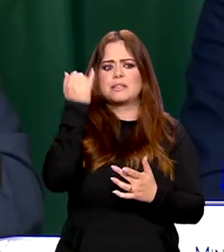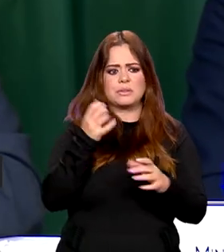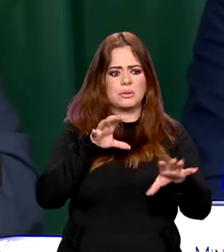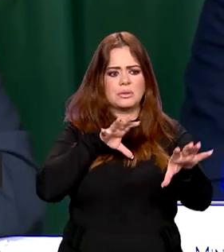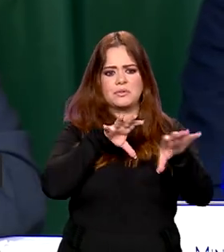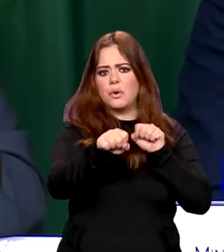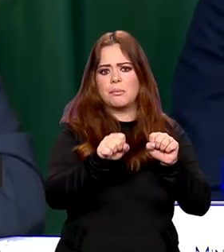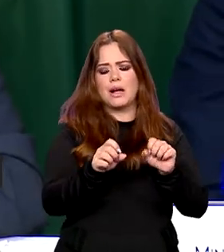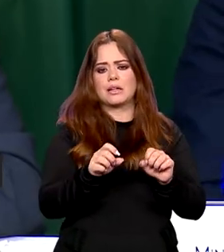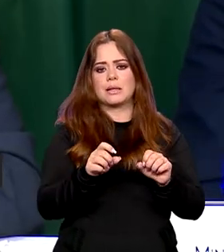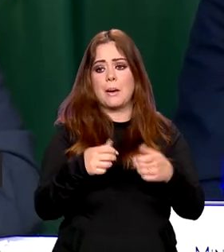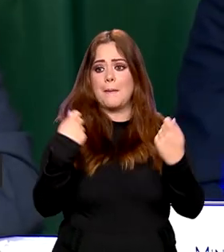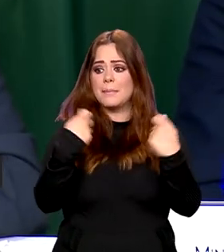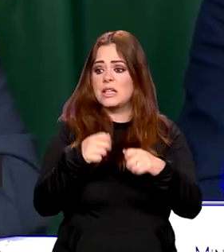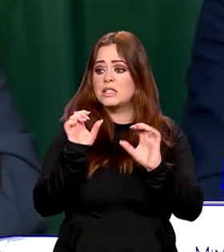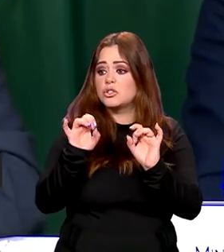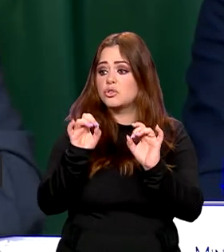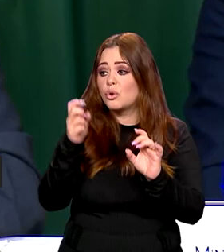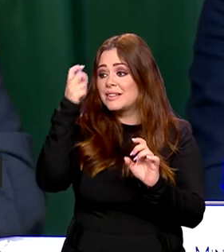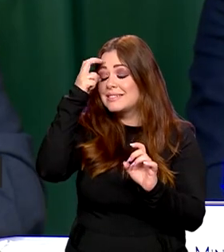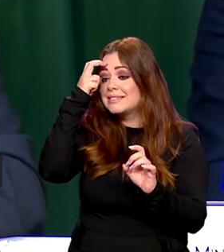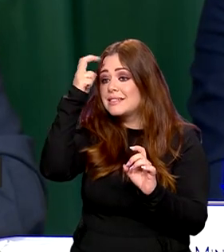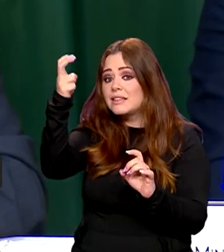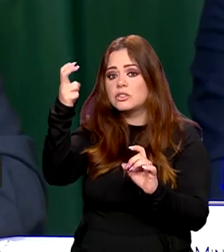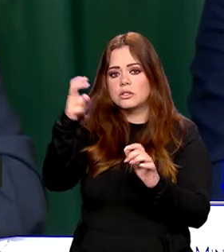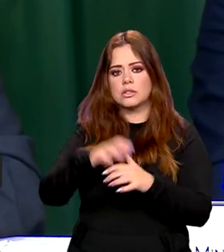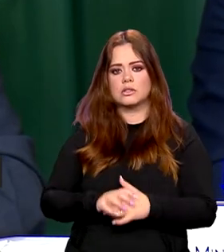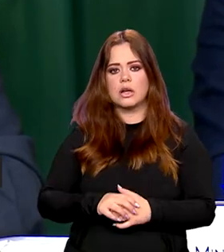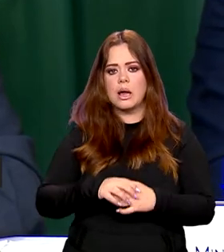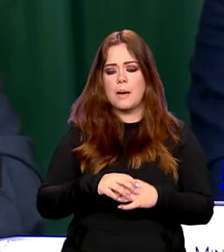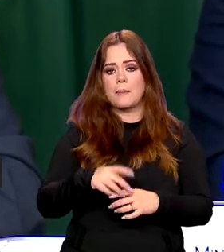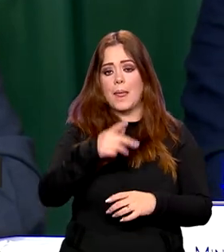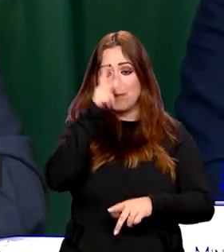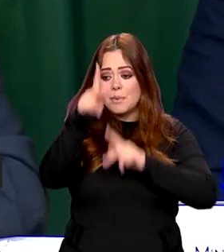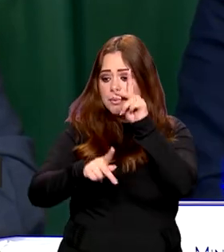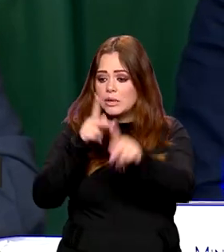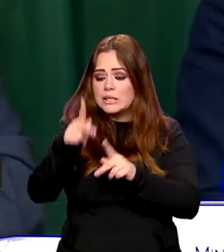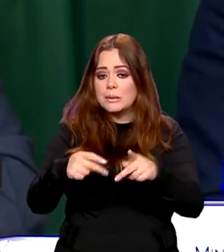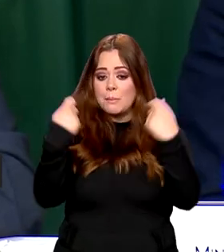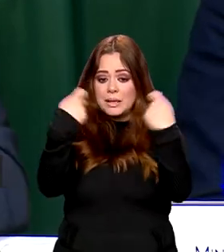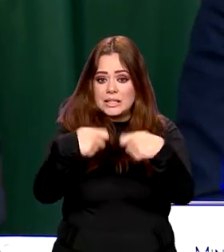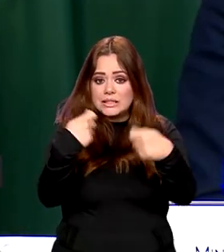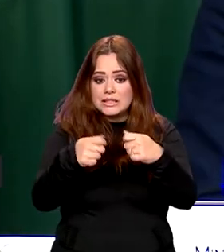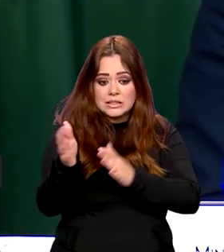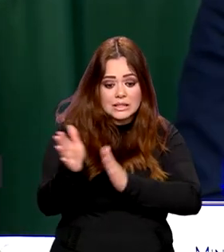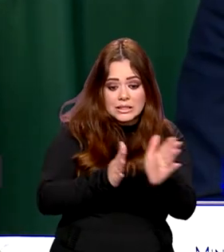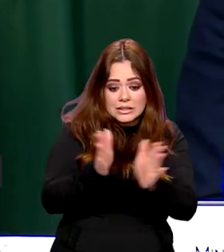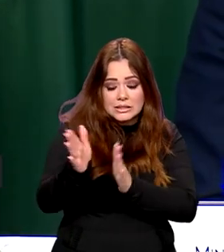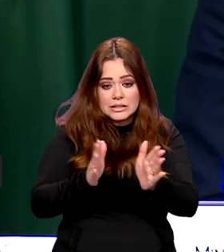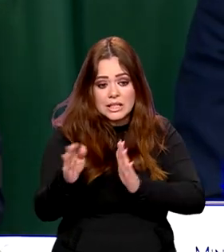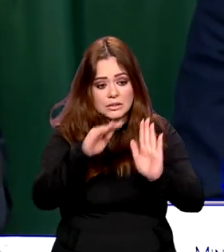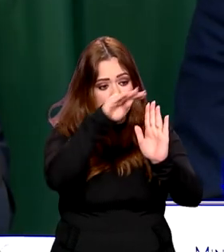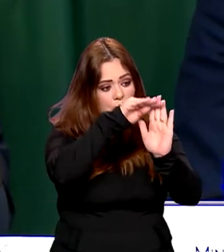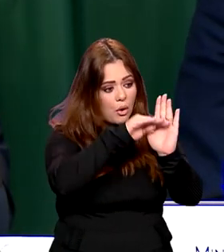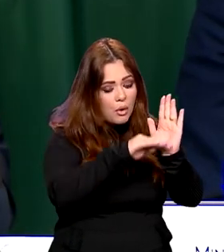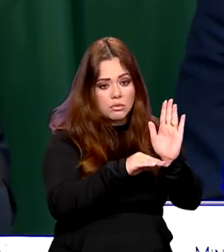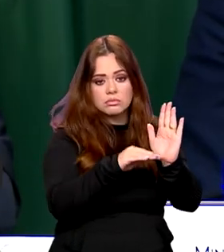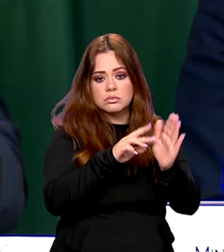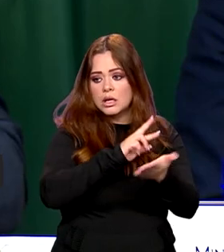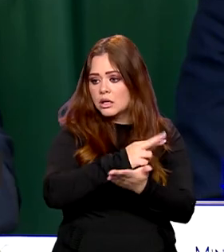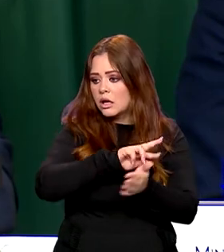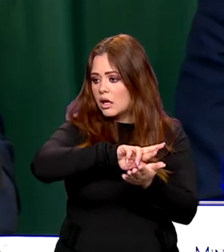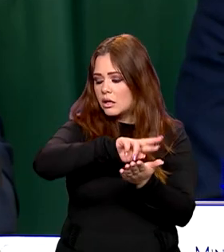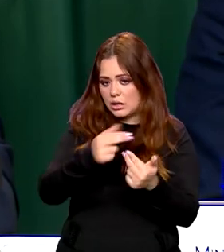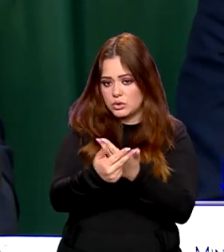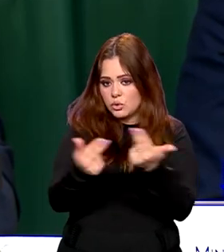inteligência e saber que o povo precisa ter acesso aos recursos. E é por isso, companheiros, que eu estou otimista.